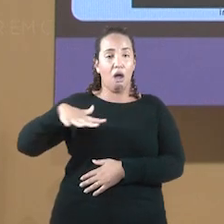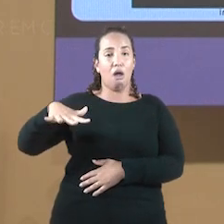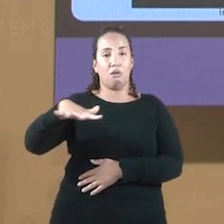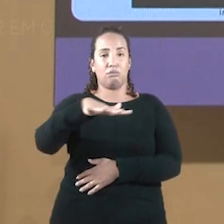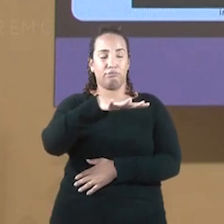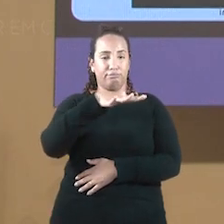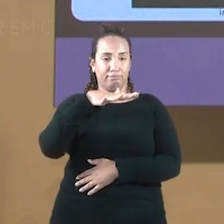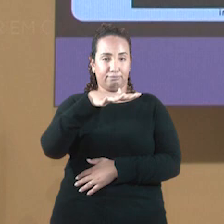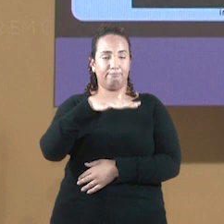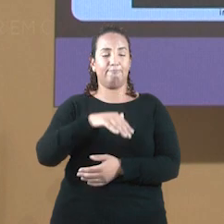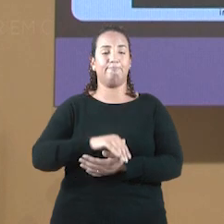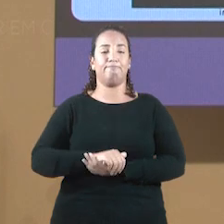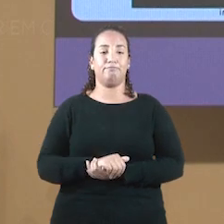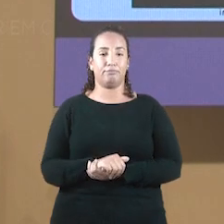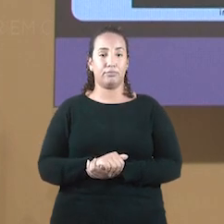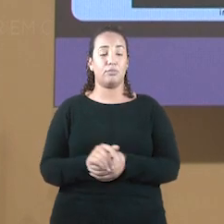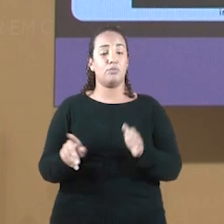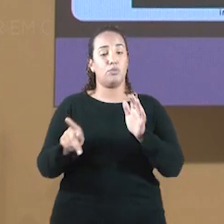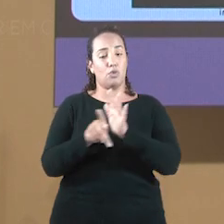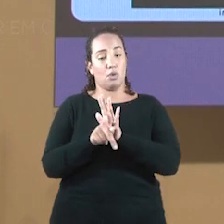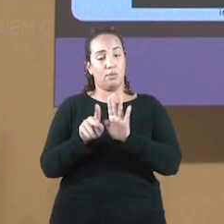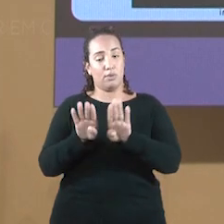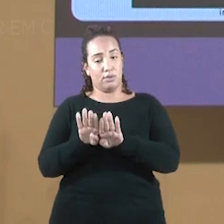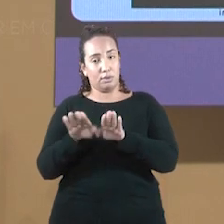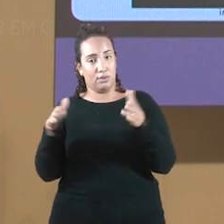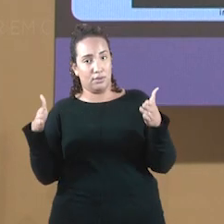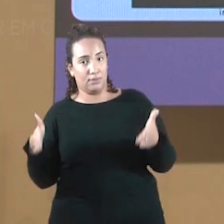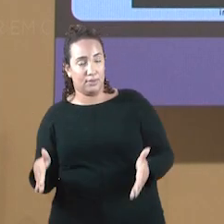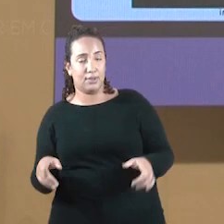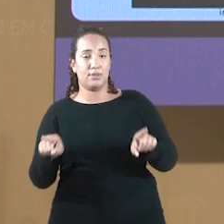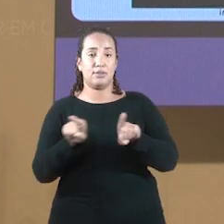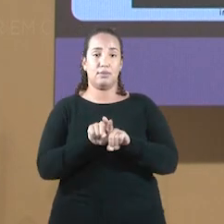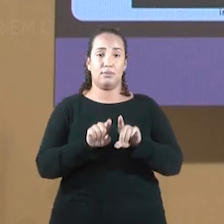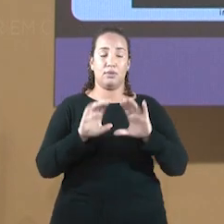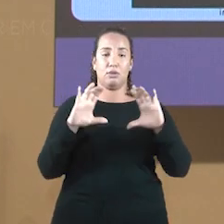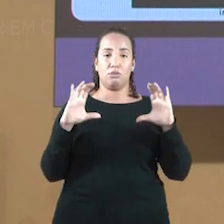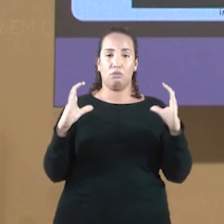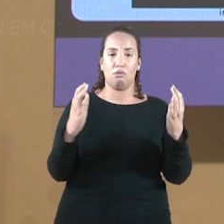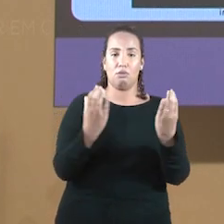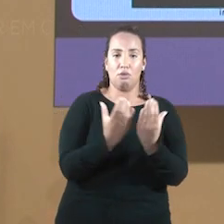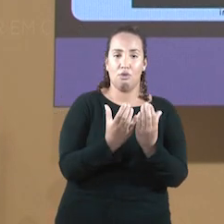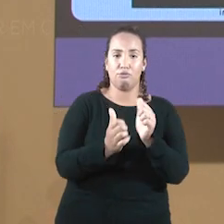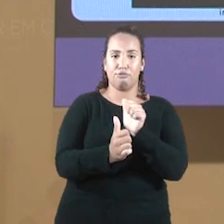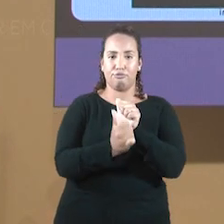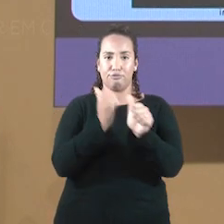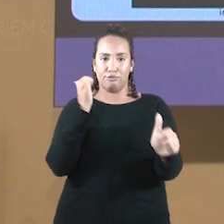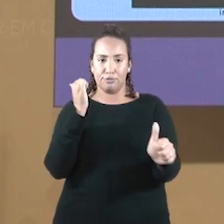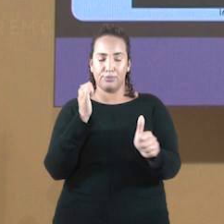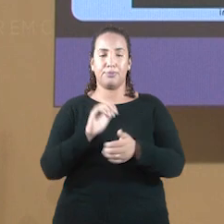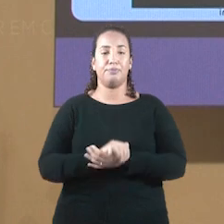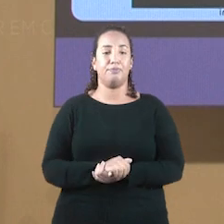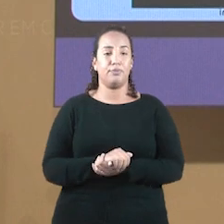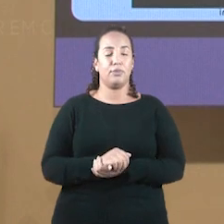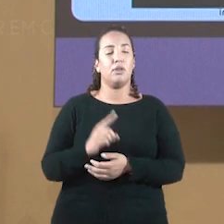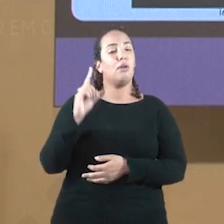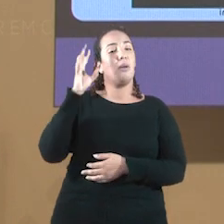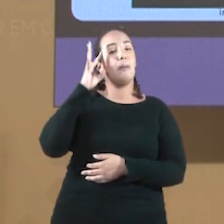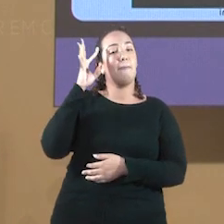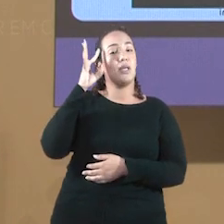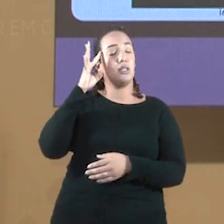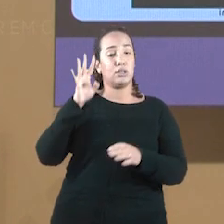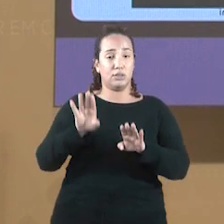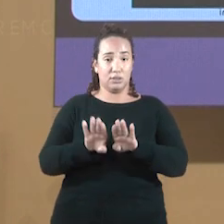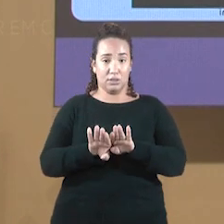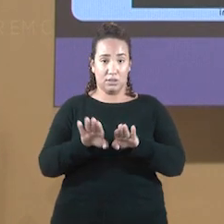superfície ocupada, tanto pela mesa quanto pelo campo de futebol. Vamos pensar juntos. Na superfície